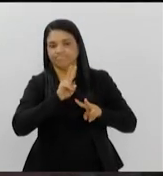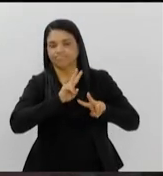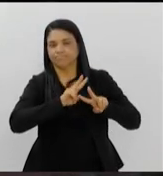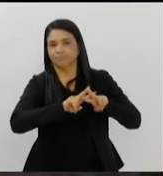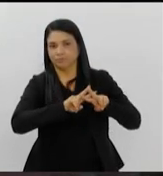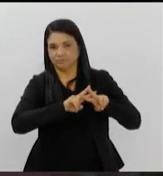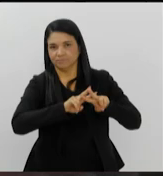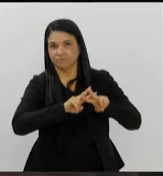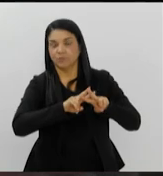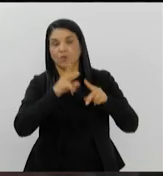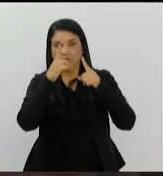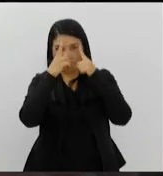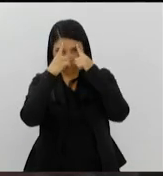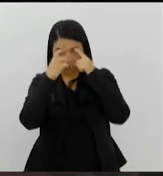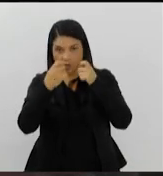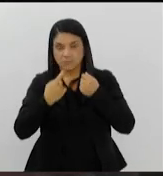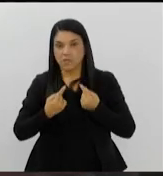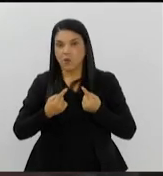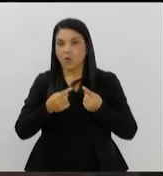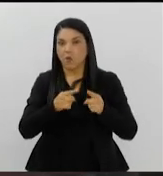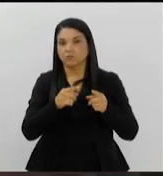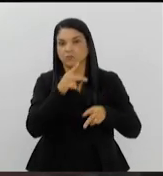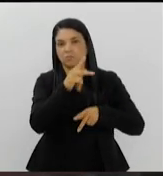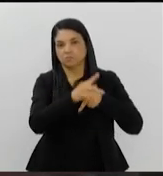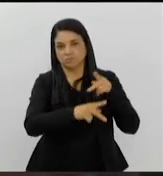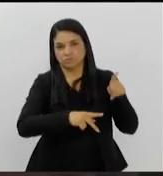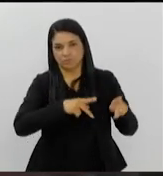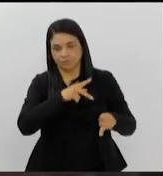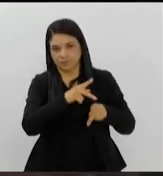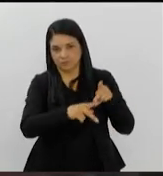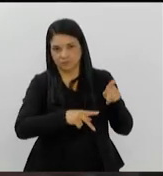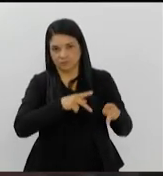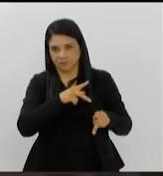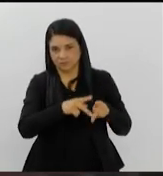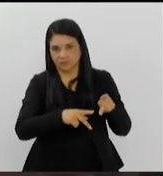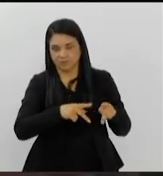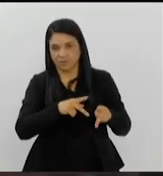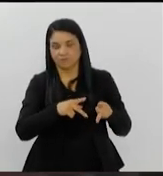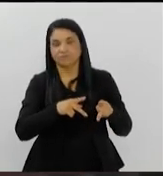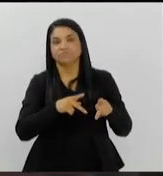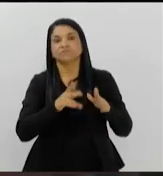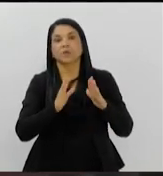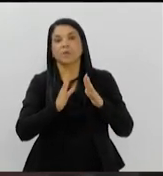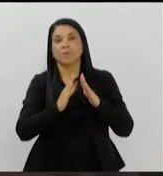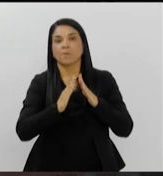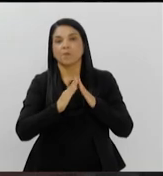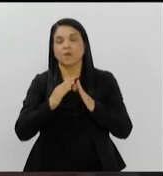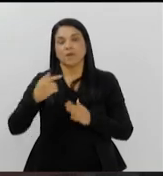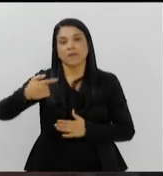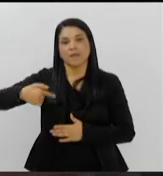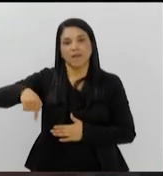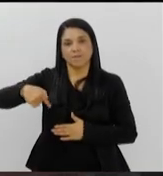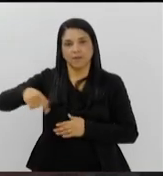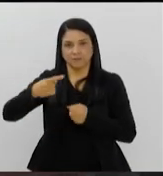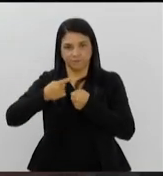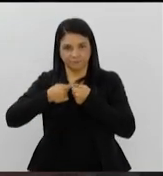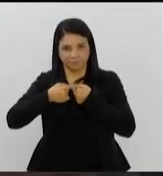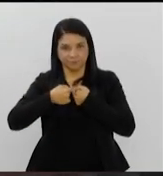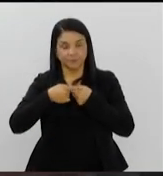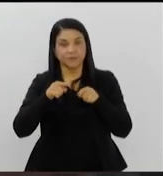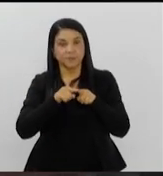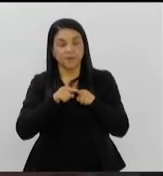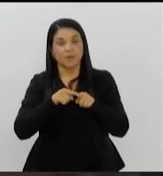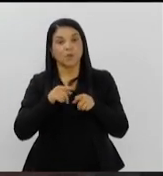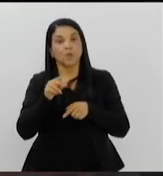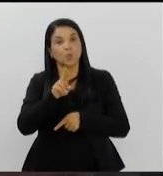tamanha violência que praticaram contra os moradores de Queimado e, ao usurpar as vagas